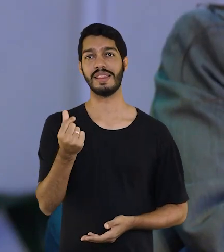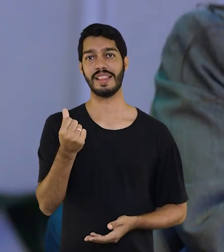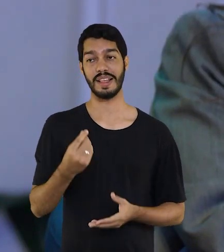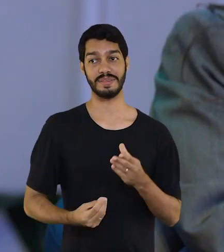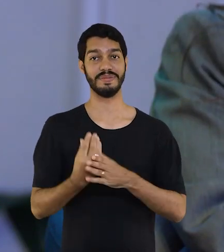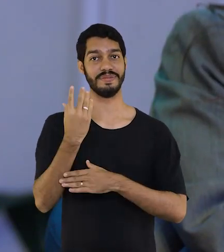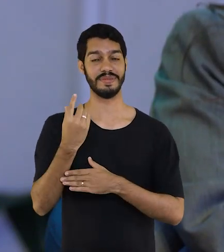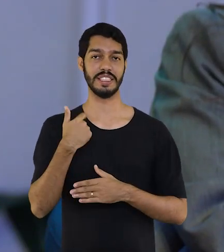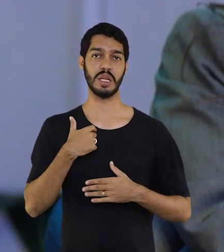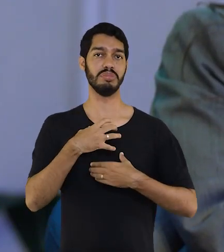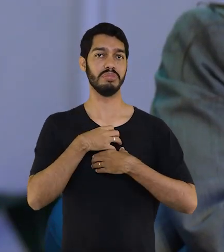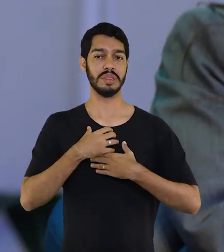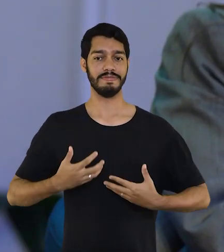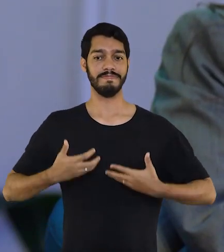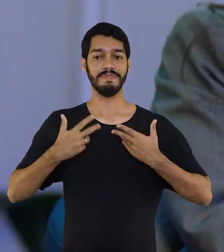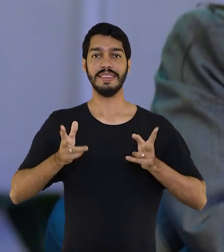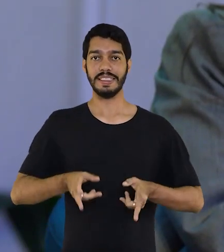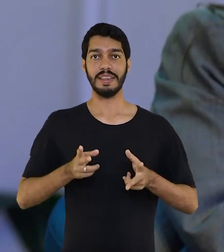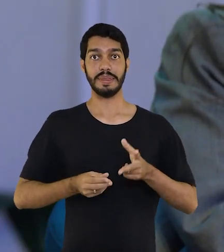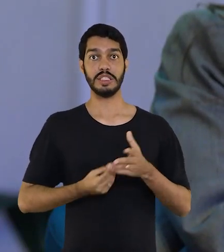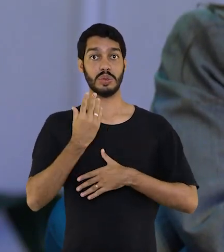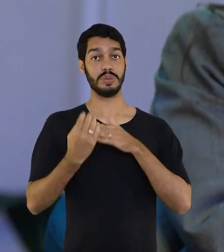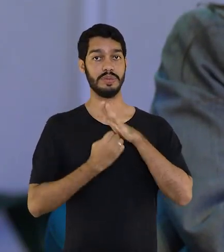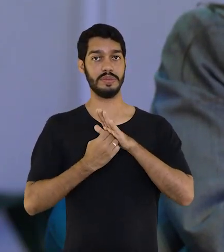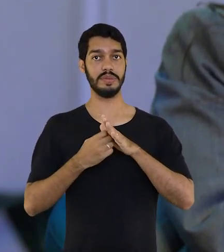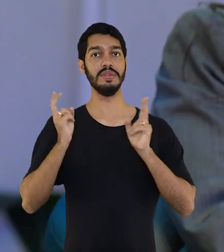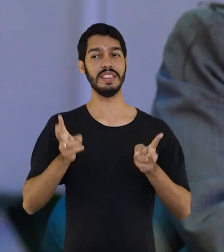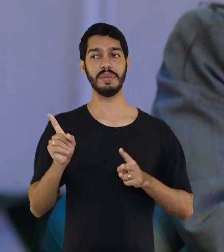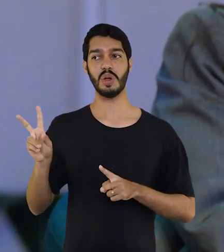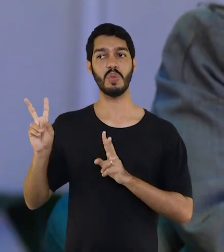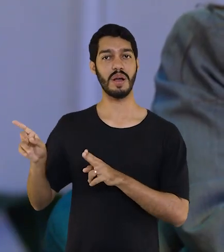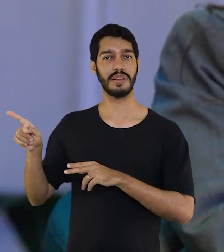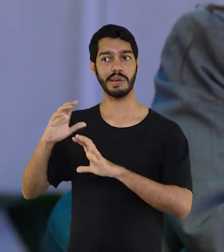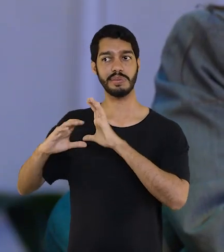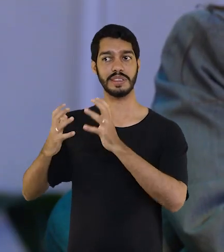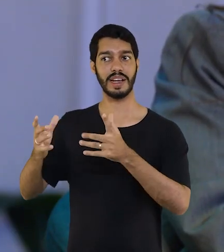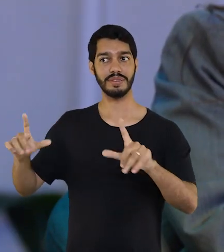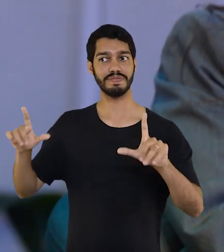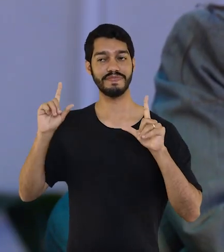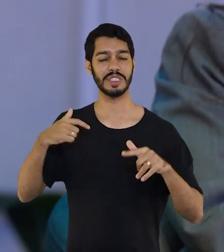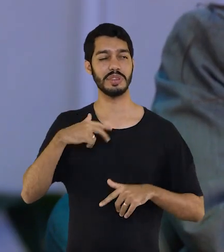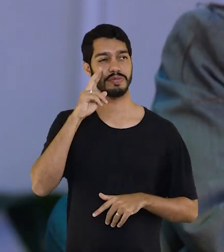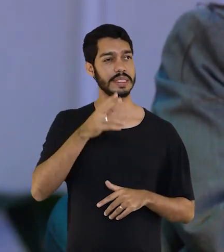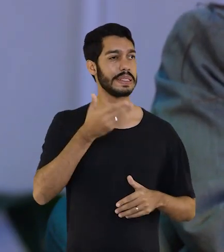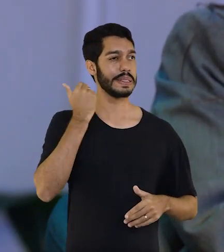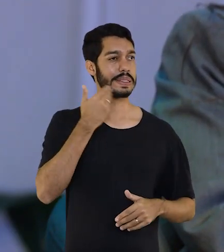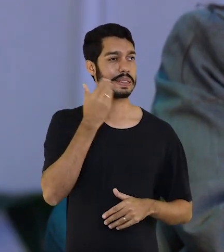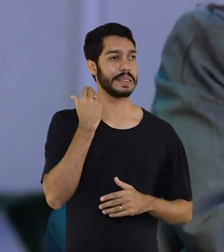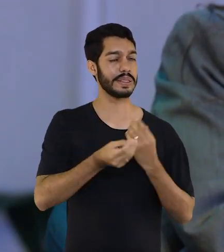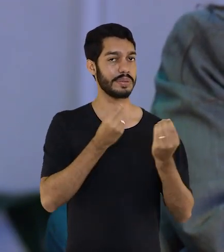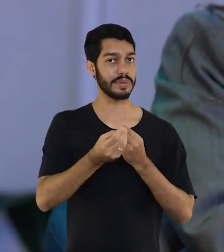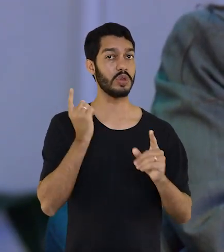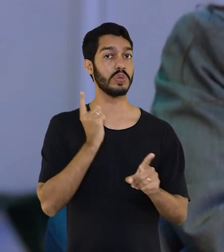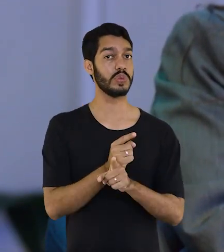Então, motivação pessoal, eu sempre quis montar a empresa, do mesmo jeito que a Lívia sempre quis comunicar a mensagem dela e eu fui vendo como que as